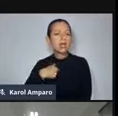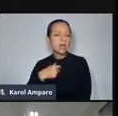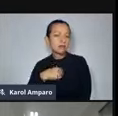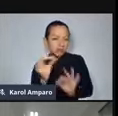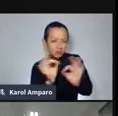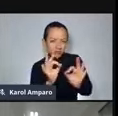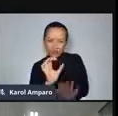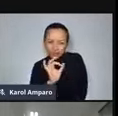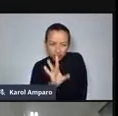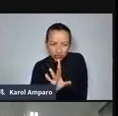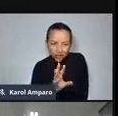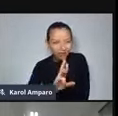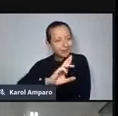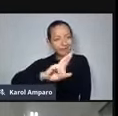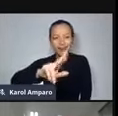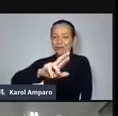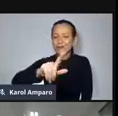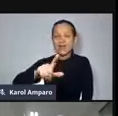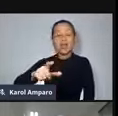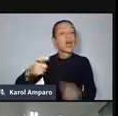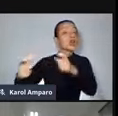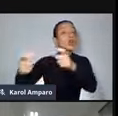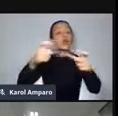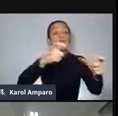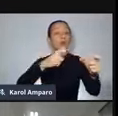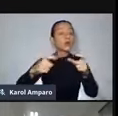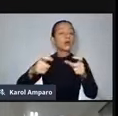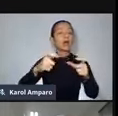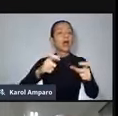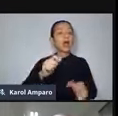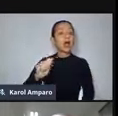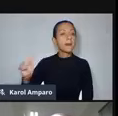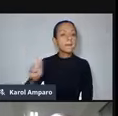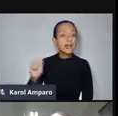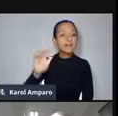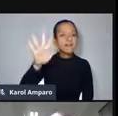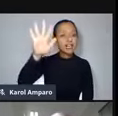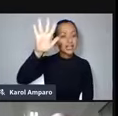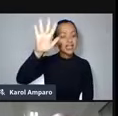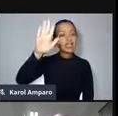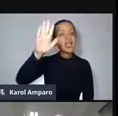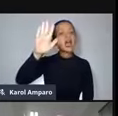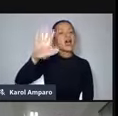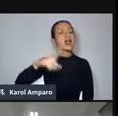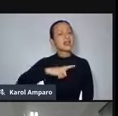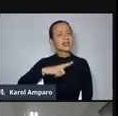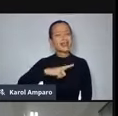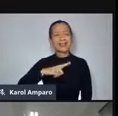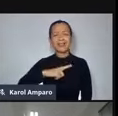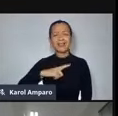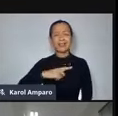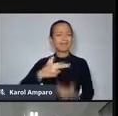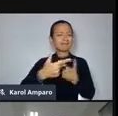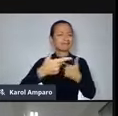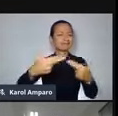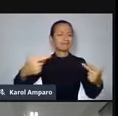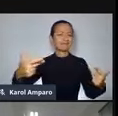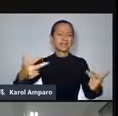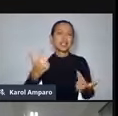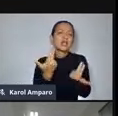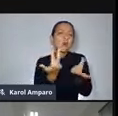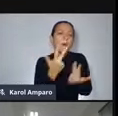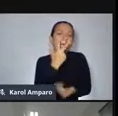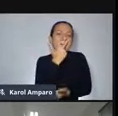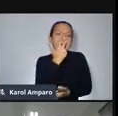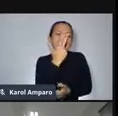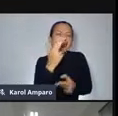os lugares, né, onde a gente vai nas periferias, eles têm todas as armas que eles querem. Eu não preciso levar mais uma arma. Eu preciso